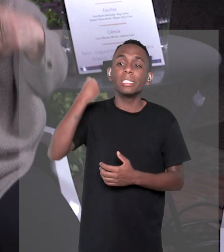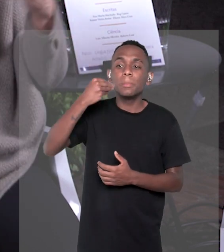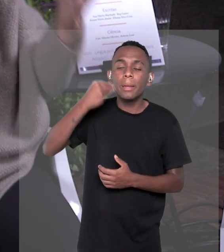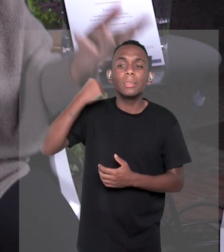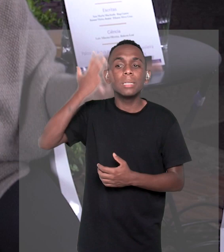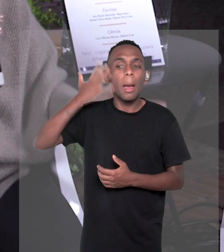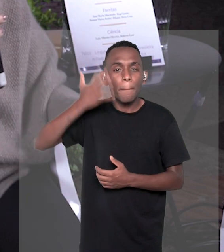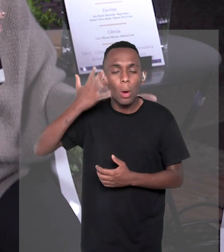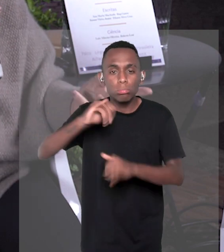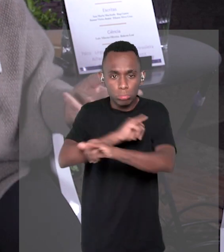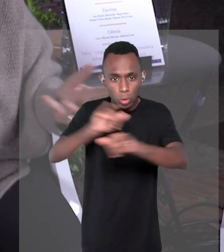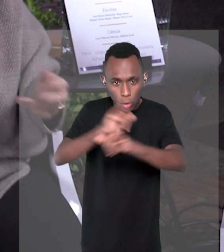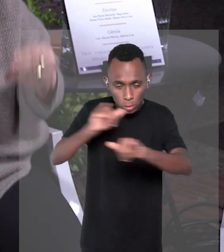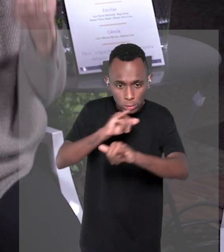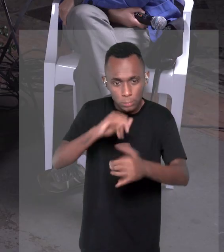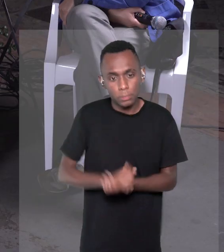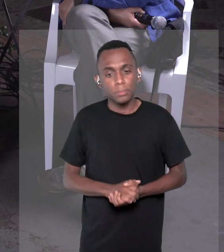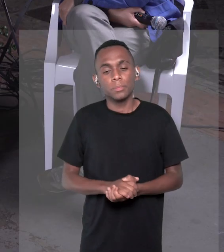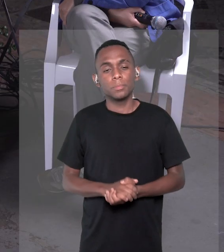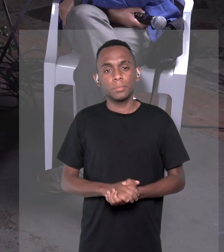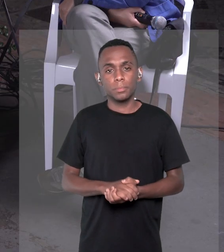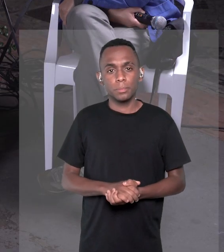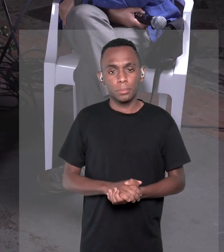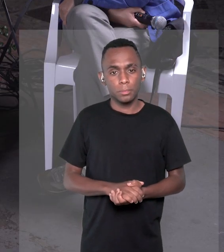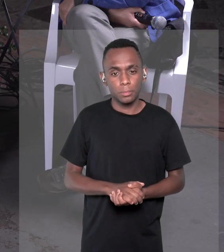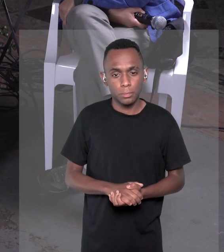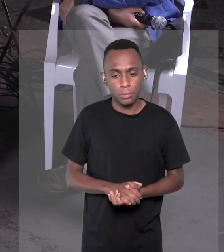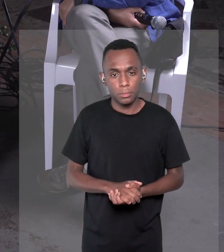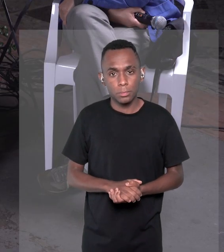a realidade difícil. Para esses,